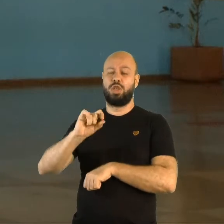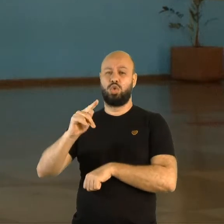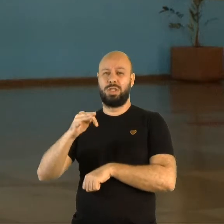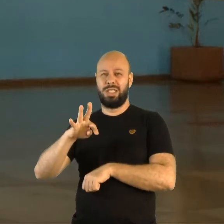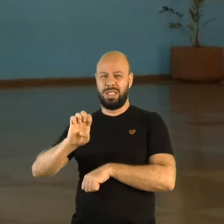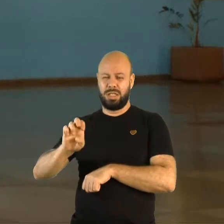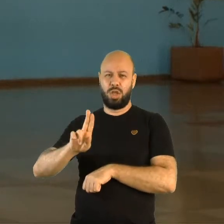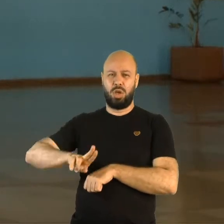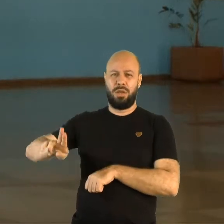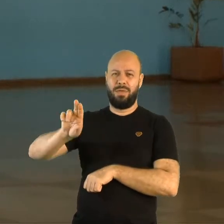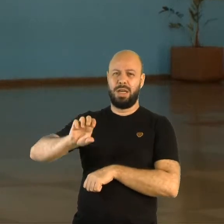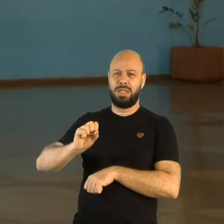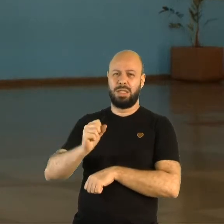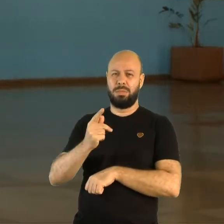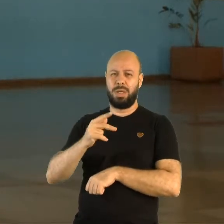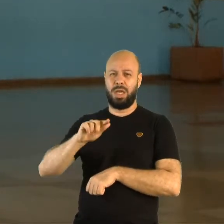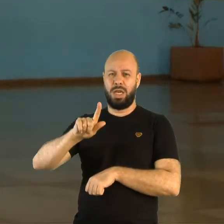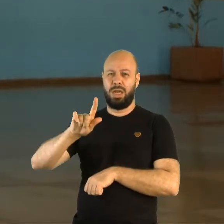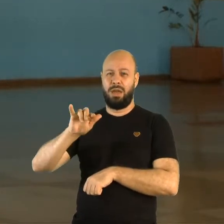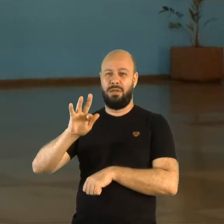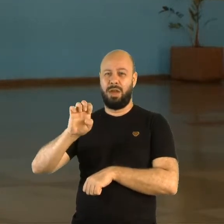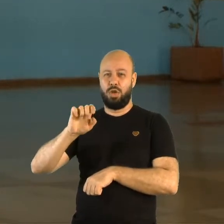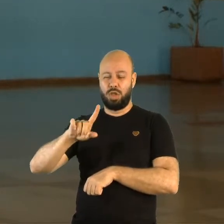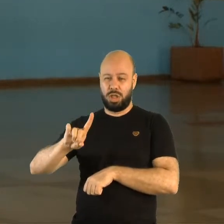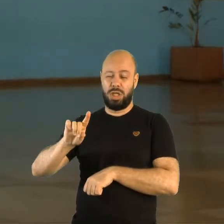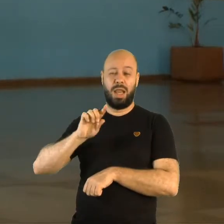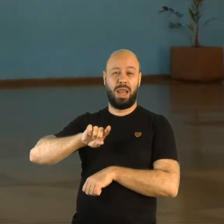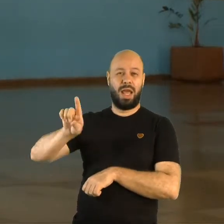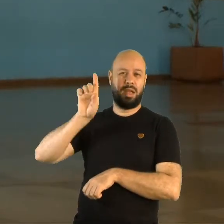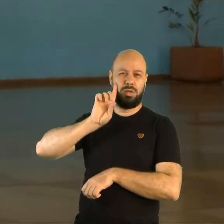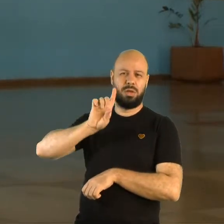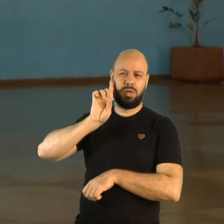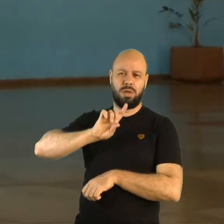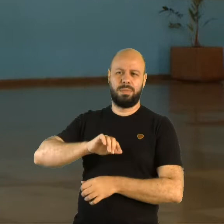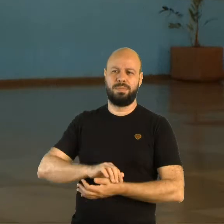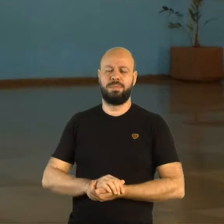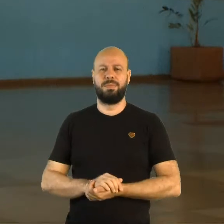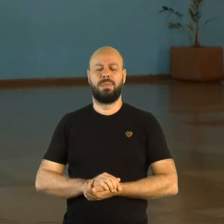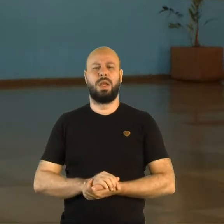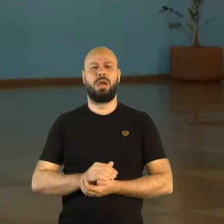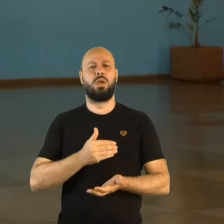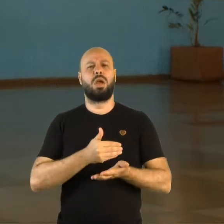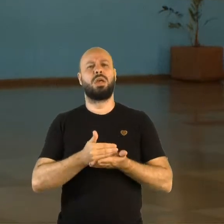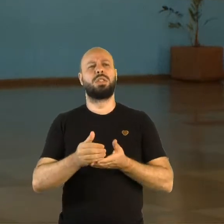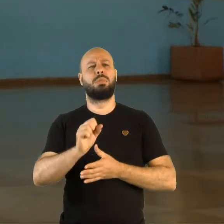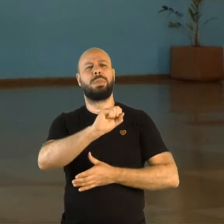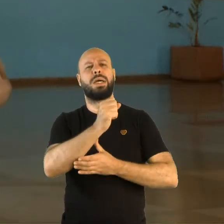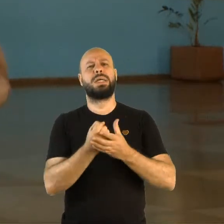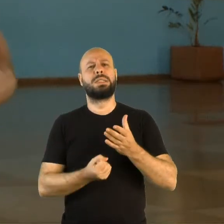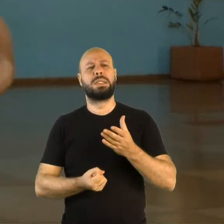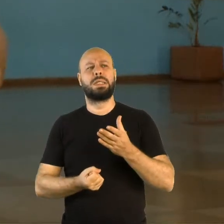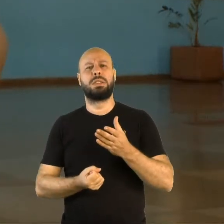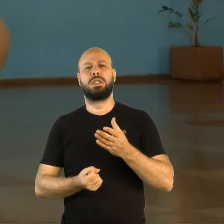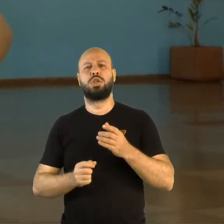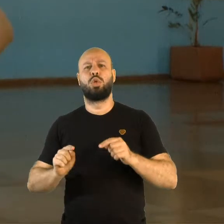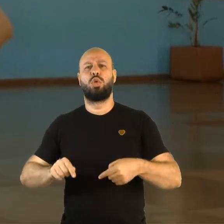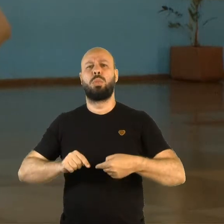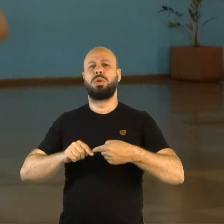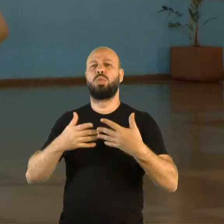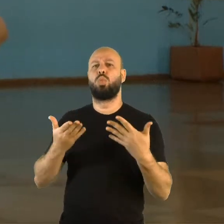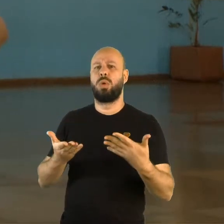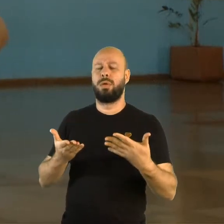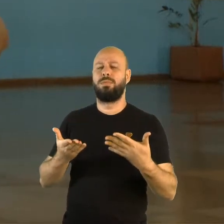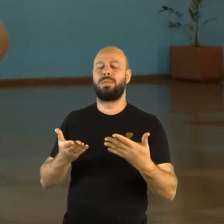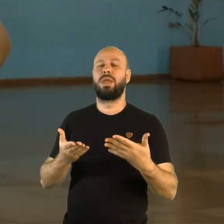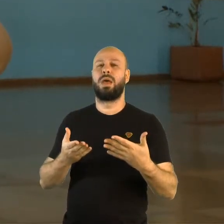na universidade Springfield nos Estados Unidos inicialmente o jogo de basquete foi criado primeiramente com o objetivo